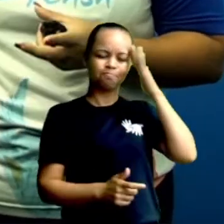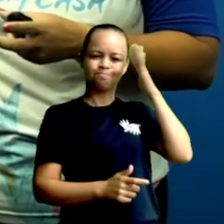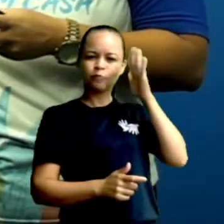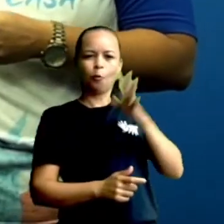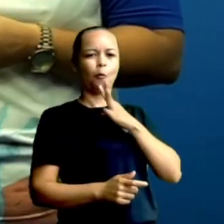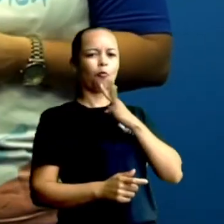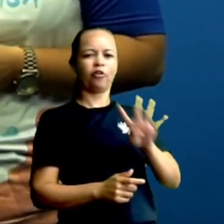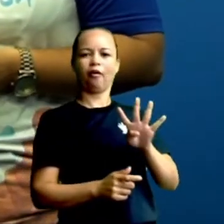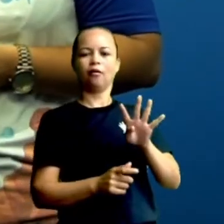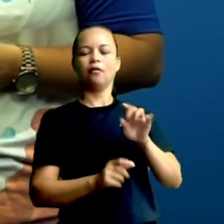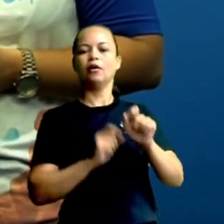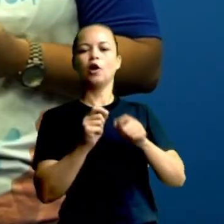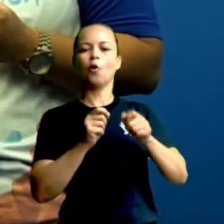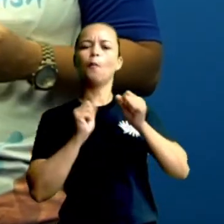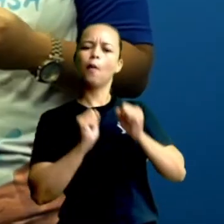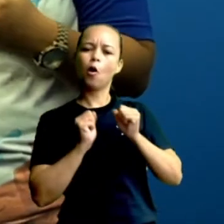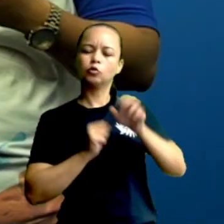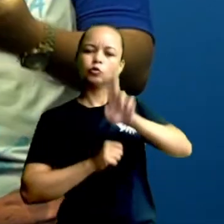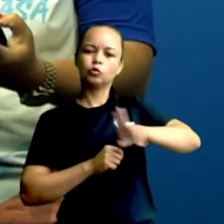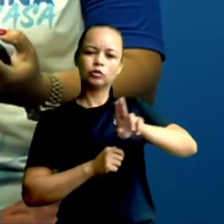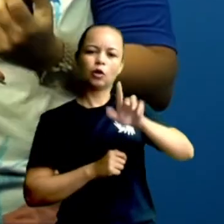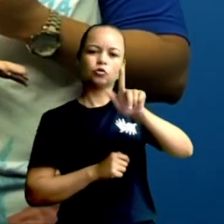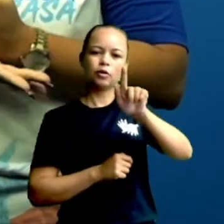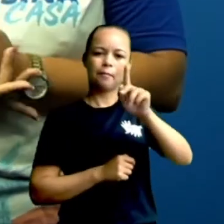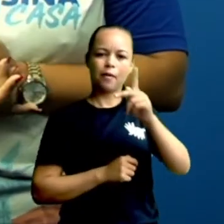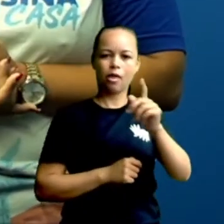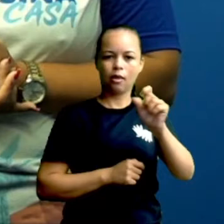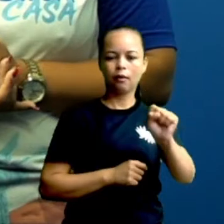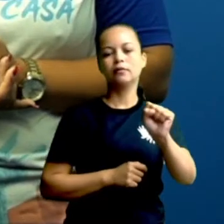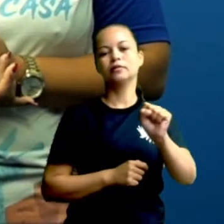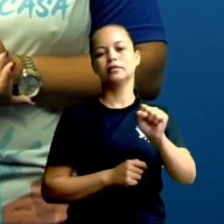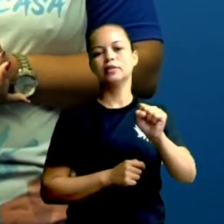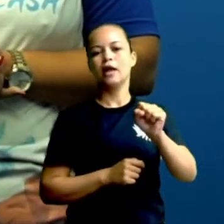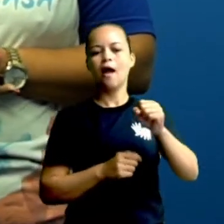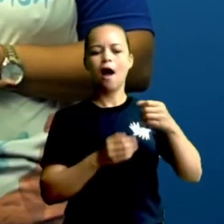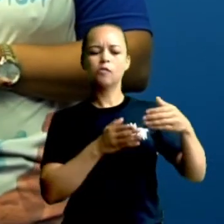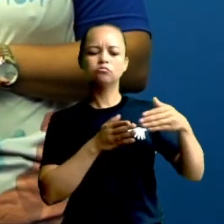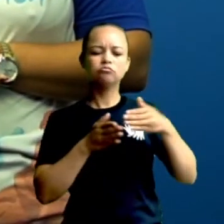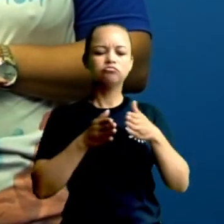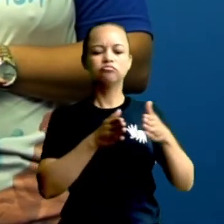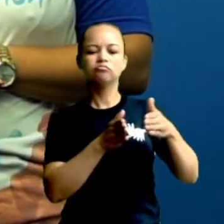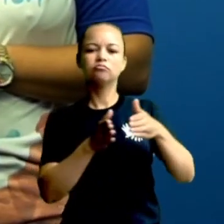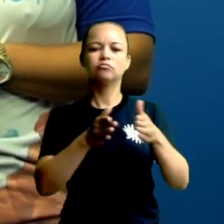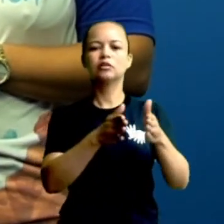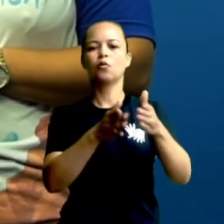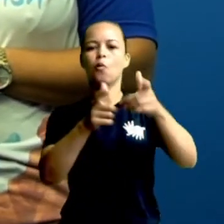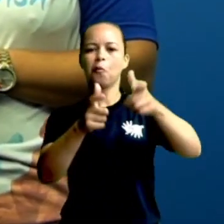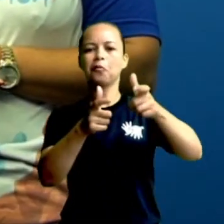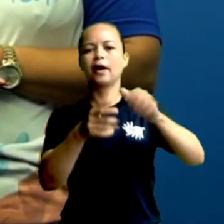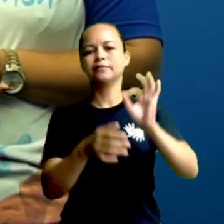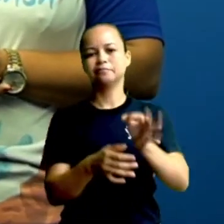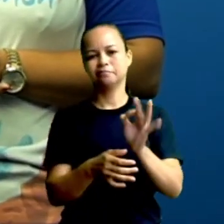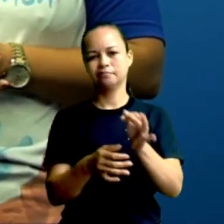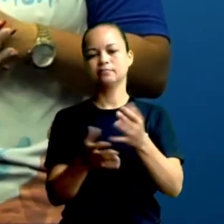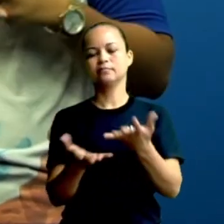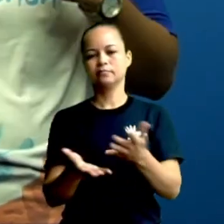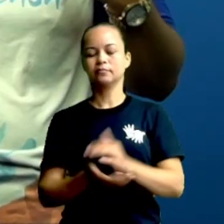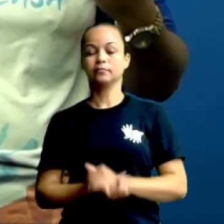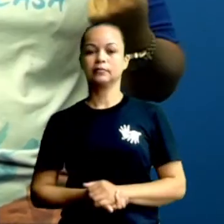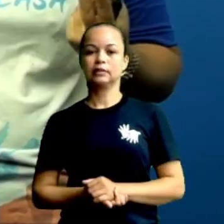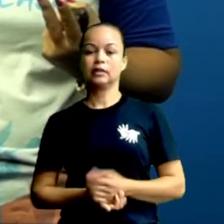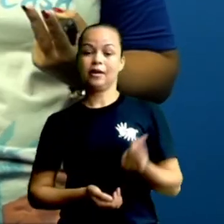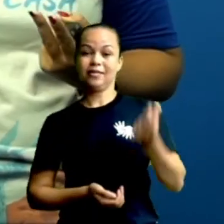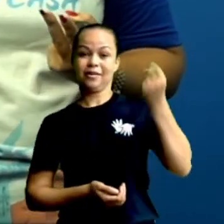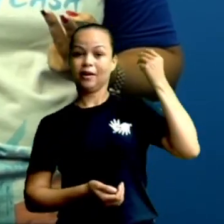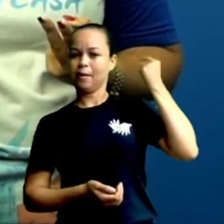é, eu posso utilizar o GPS. E o GPS me leva até onde eu preciso chegar, certo? Porque